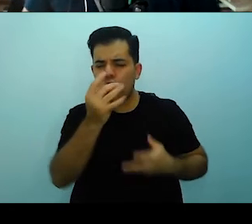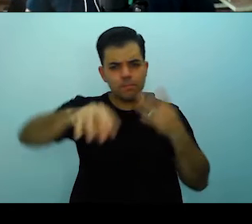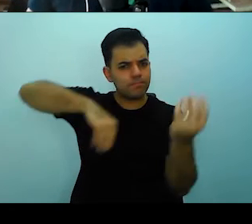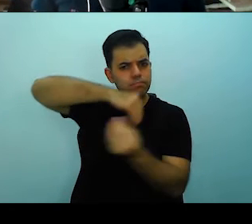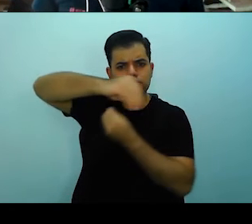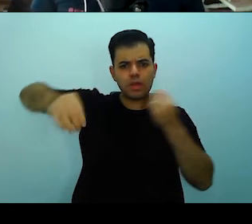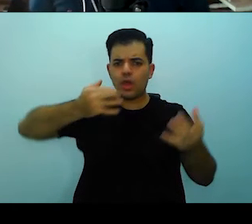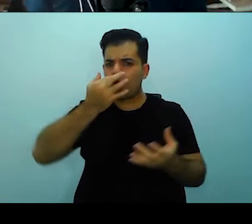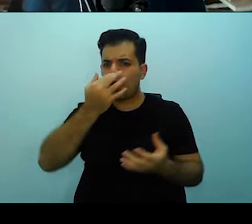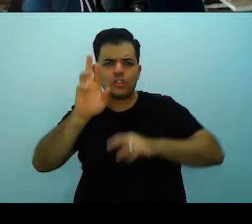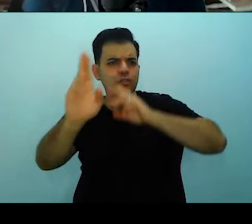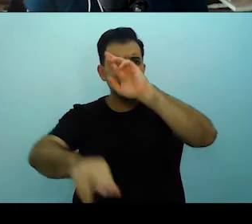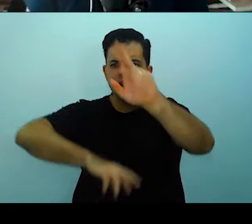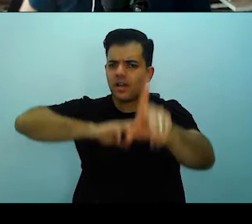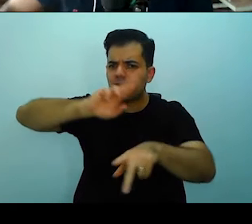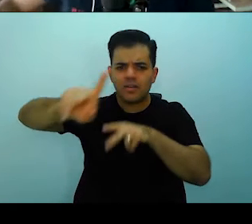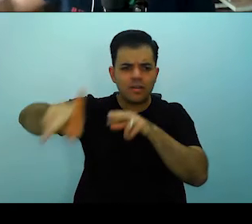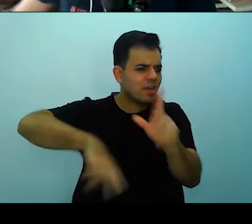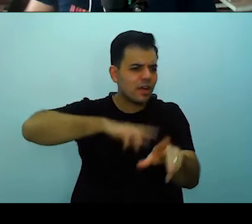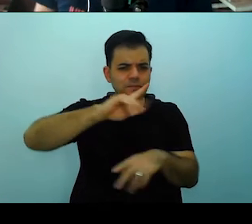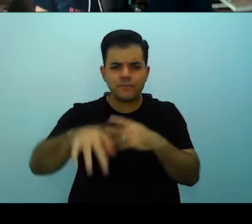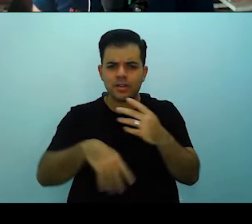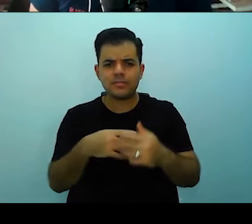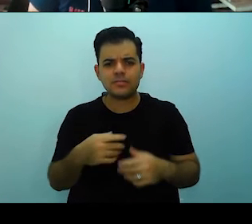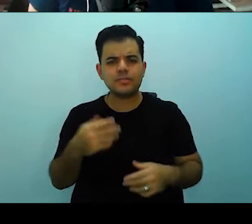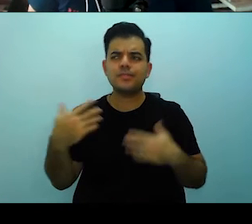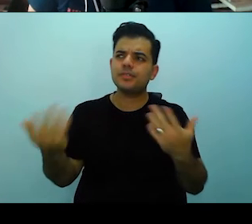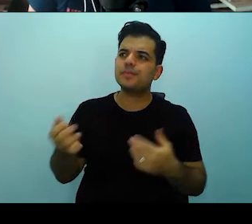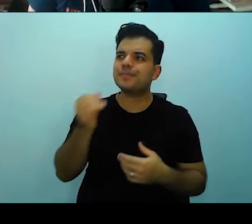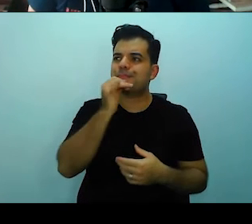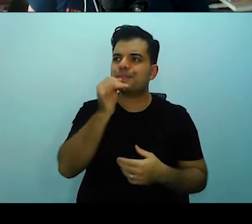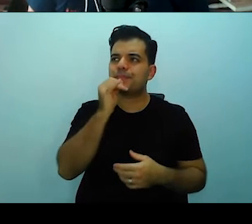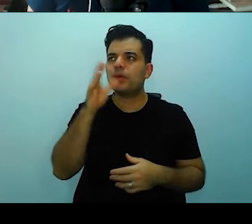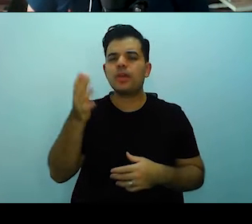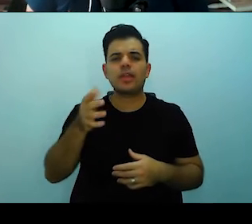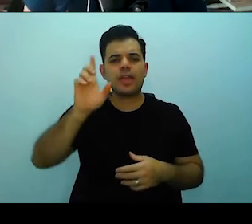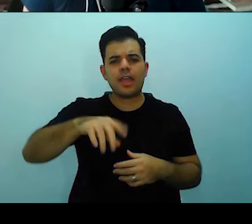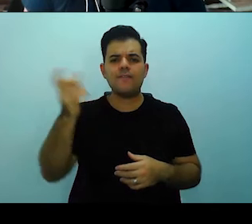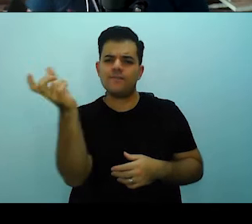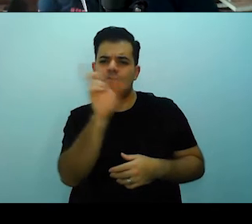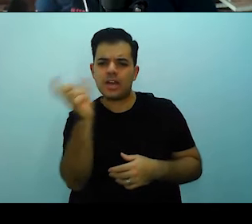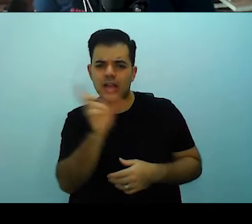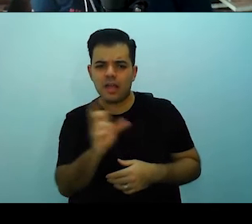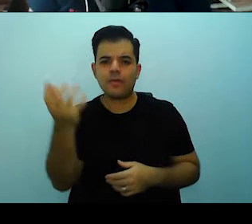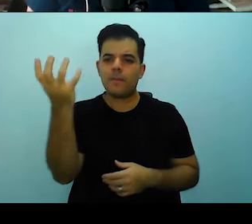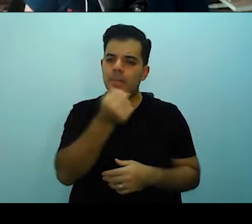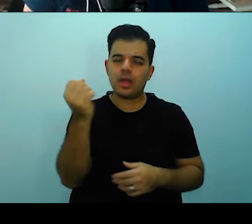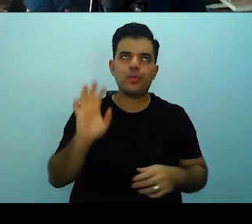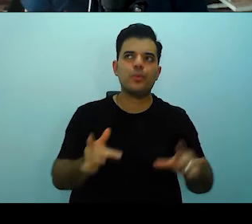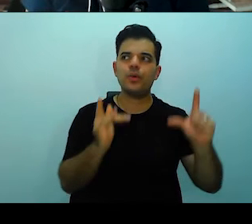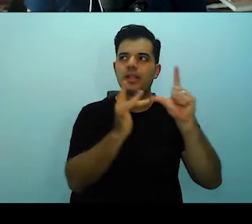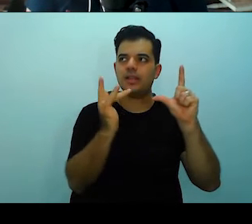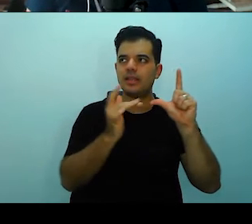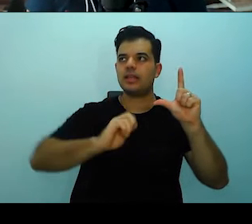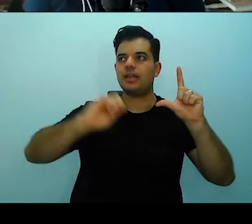usa cores para diferenciar a semântica, né? Então, o que é variável tá branco, o que é link tá azulzinho